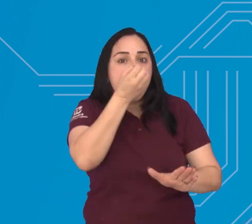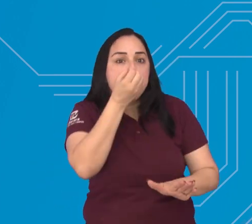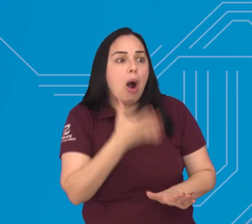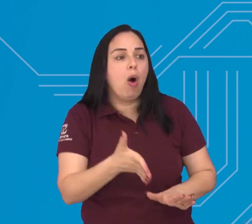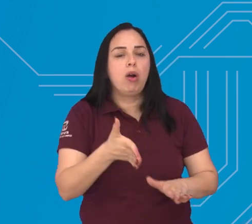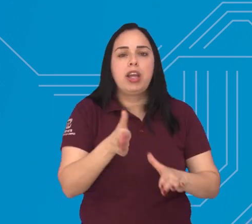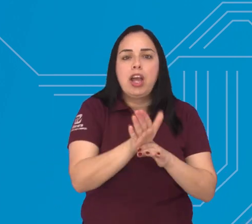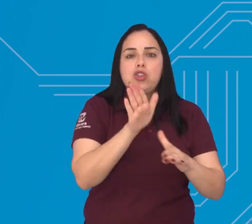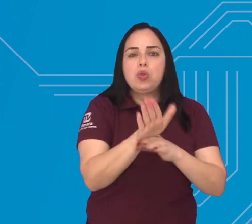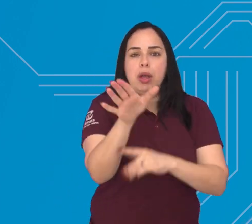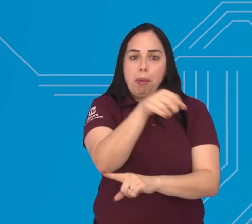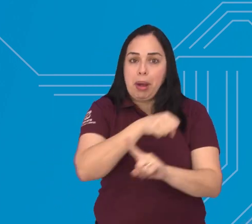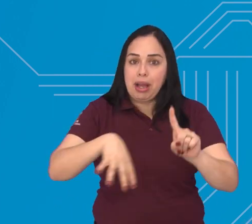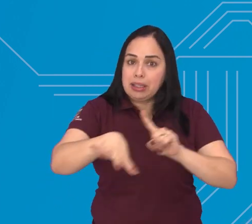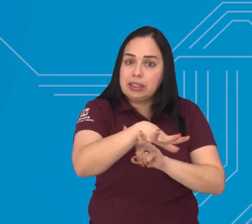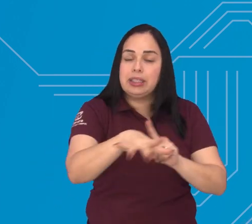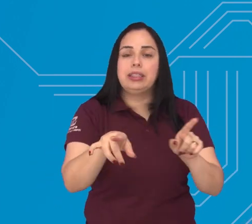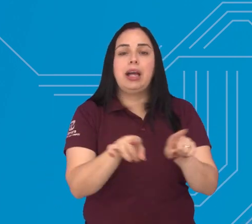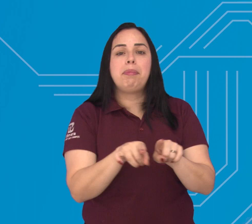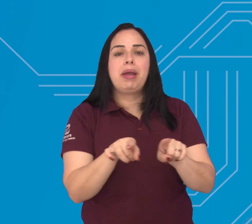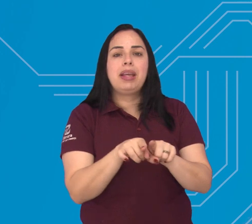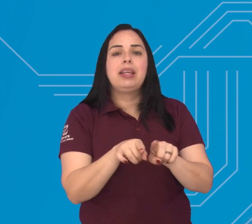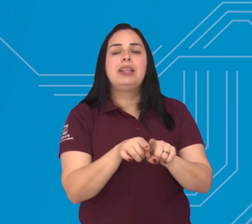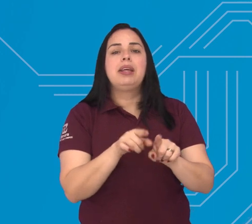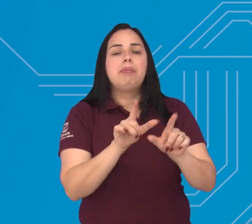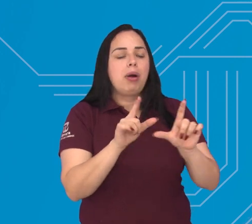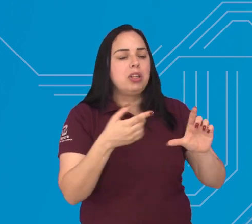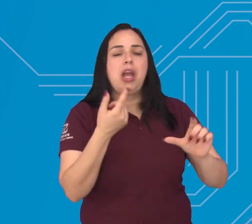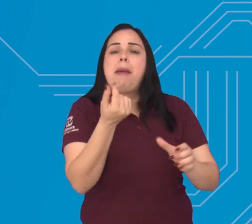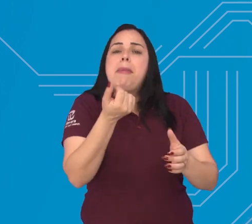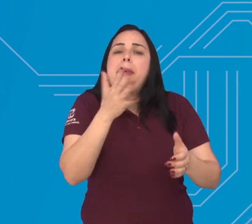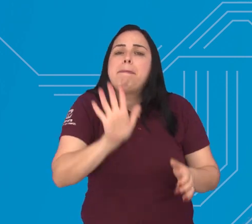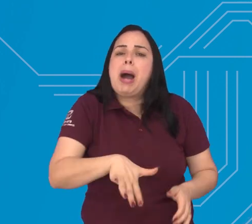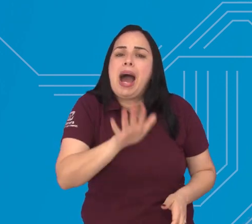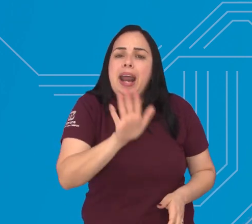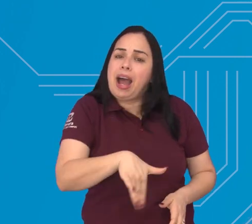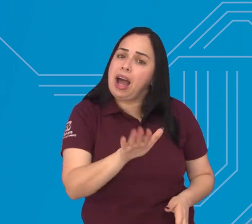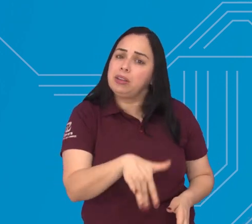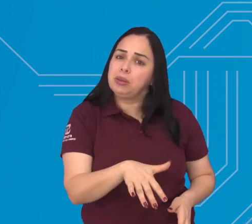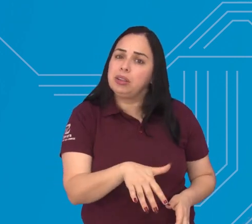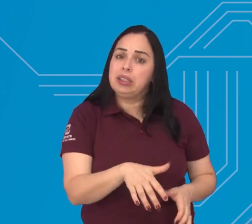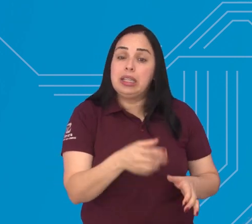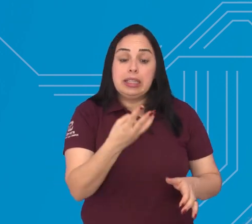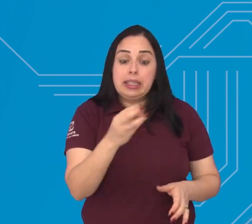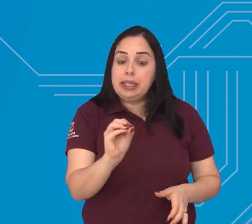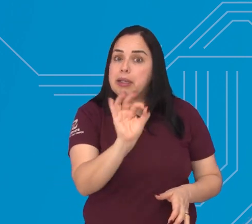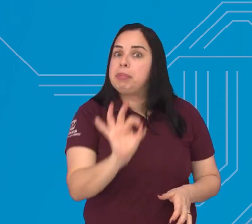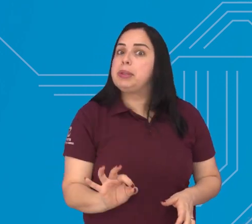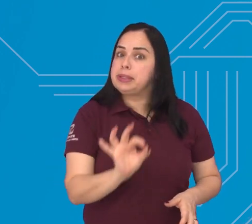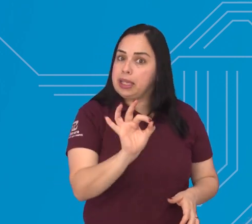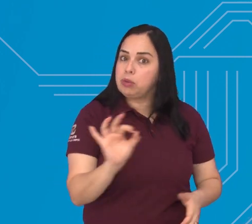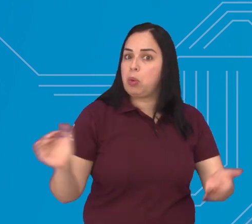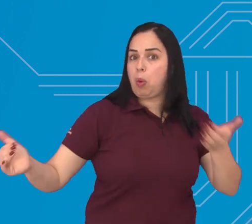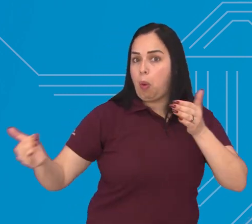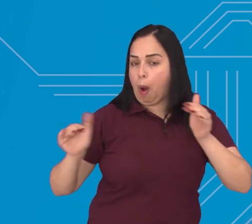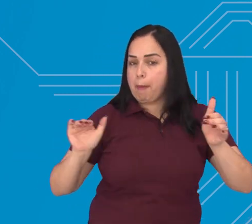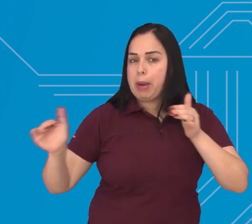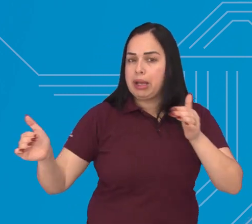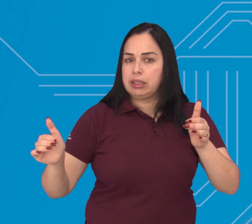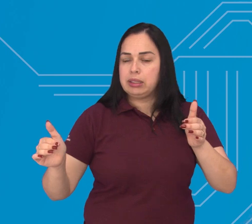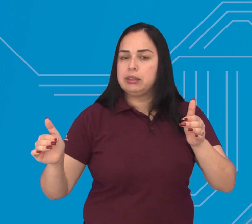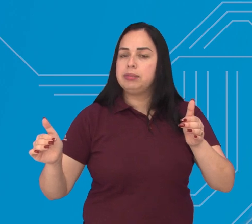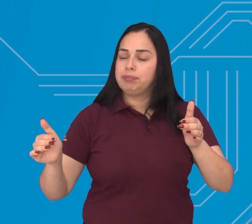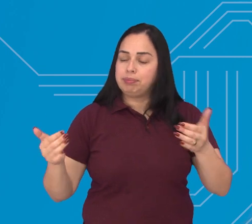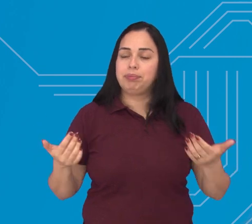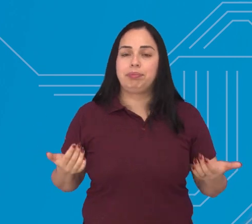serem mais benéficas para o meio ambiente, as lixeiras subterrâneas podem reduzir os custos da coleta em até 30%